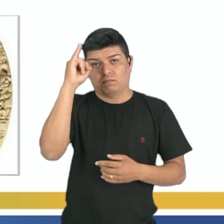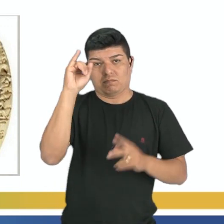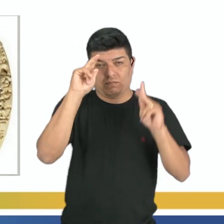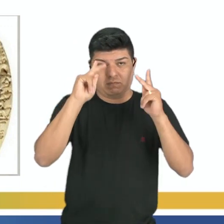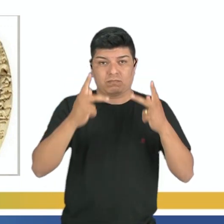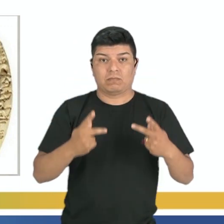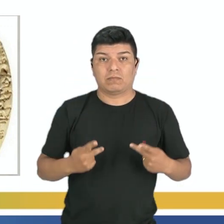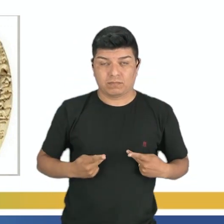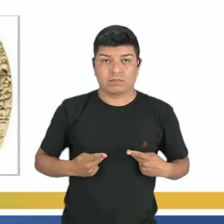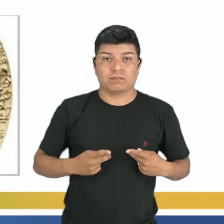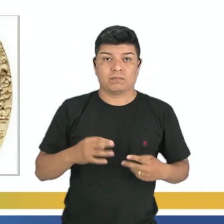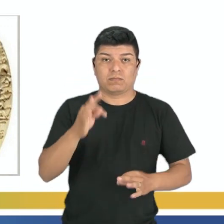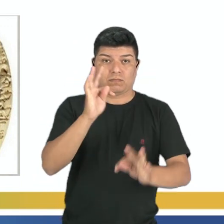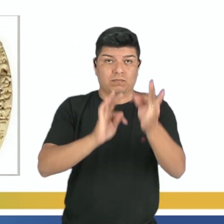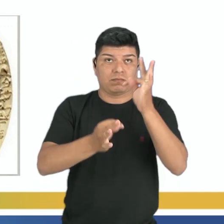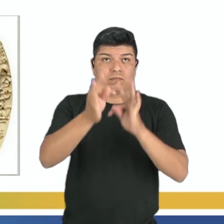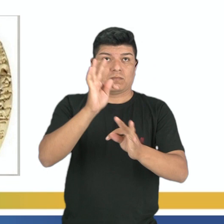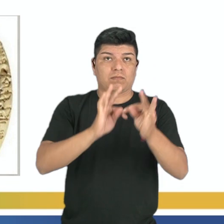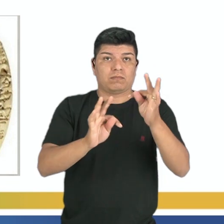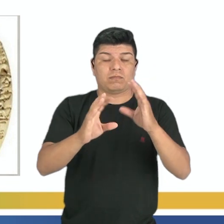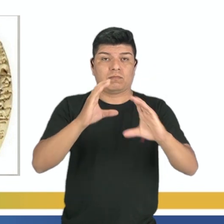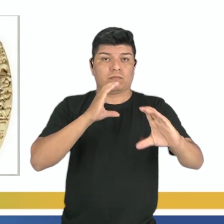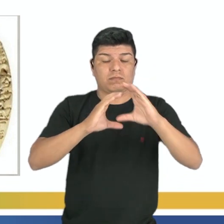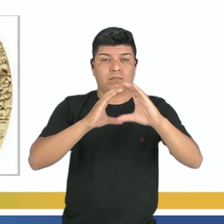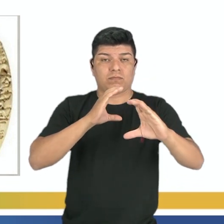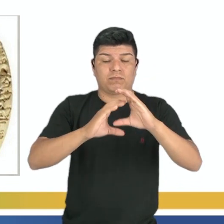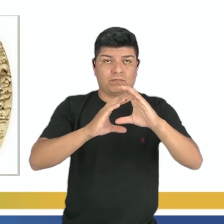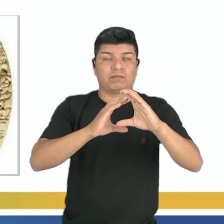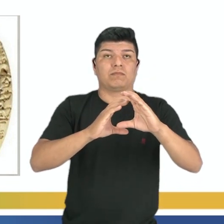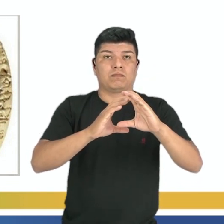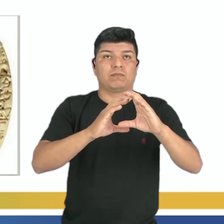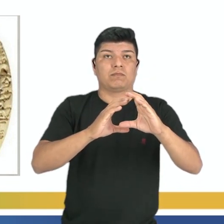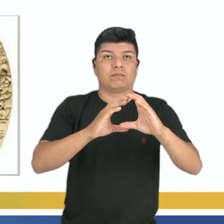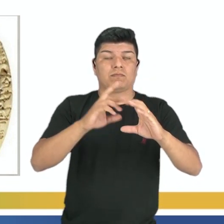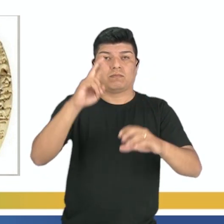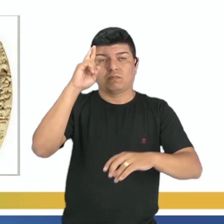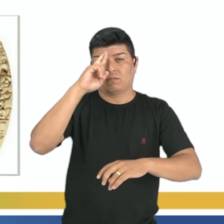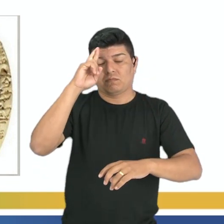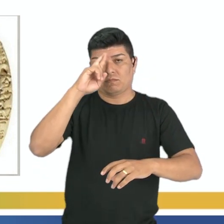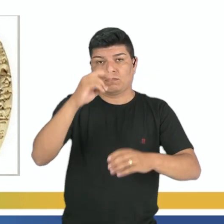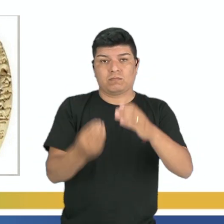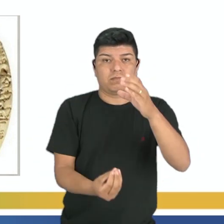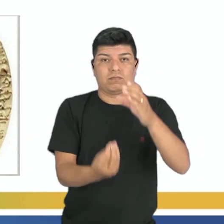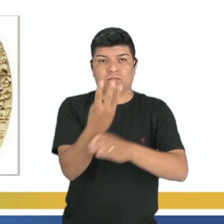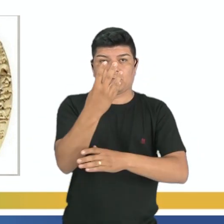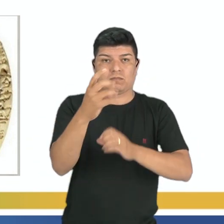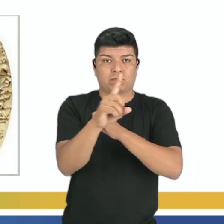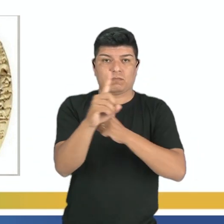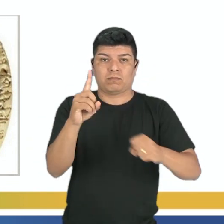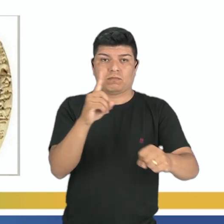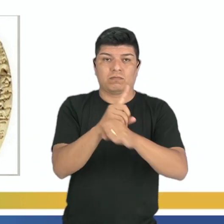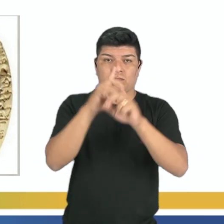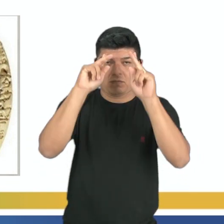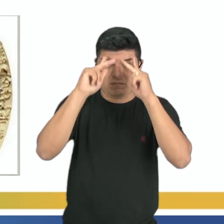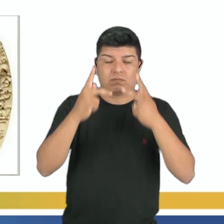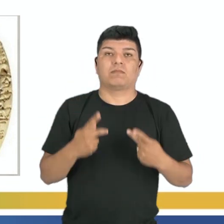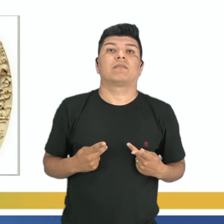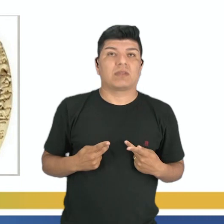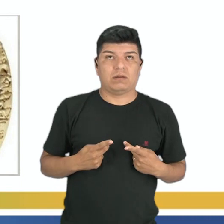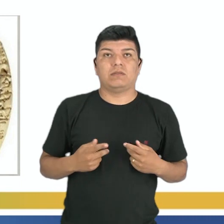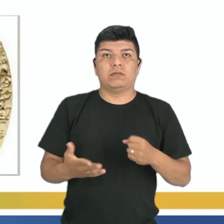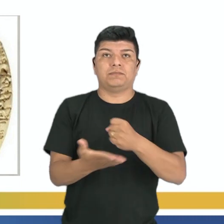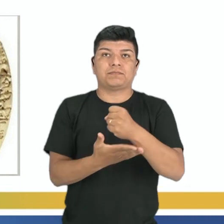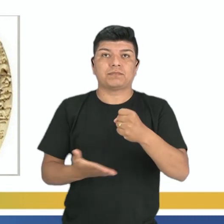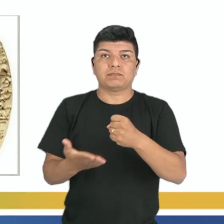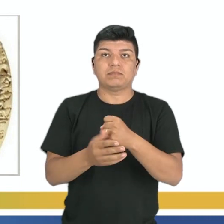a grafia é uma tecnologia de comunicação historicamente criada e desenvolvida nas sociedades humanas. E